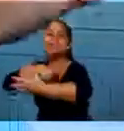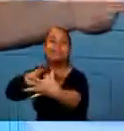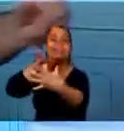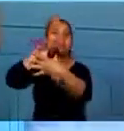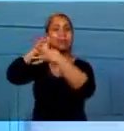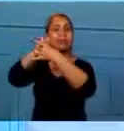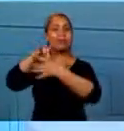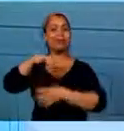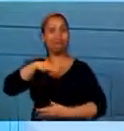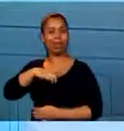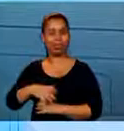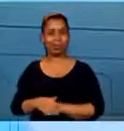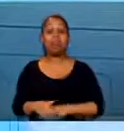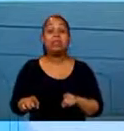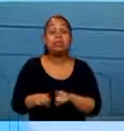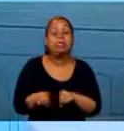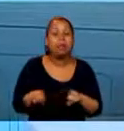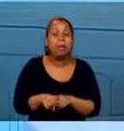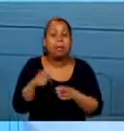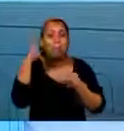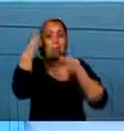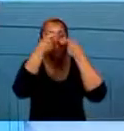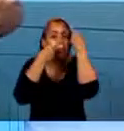a poluição,